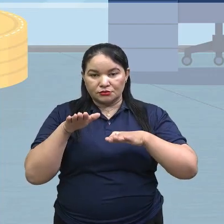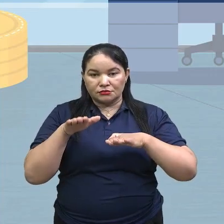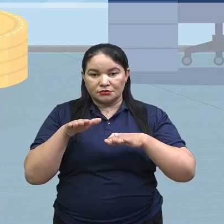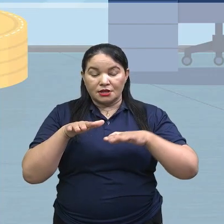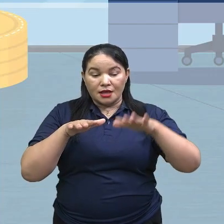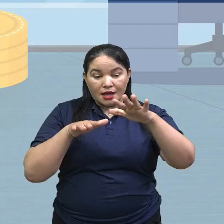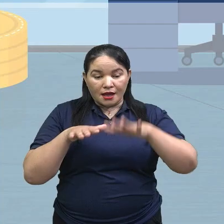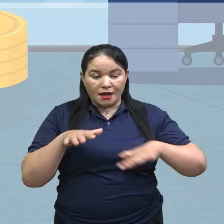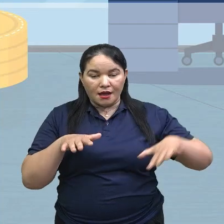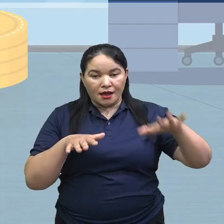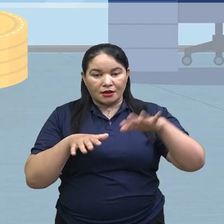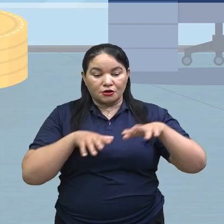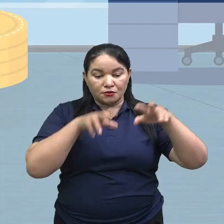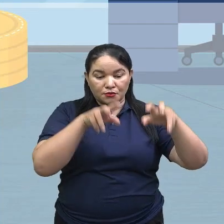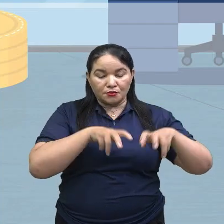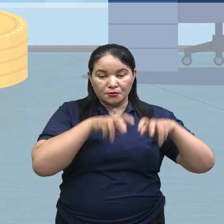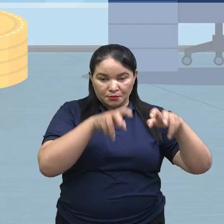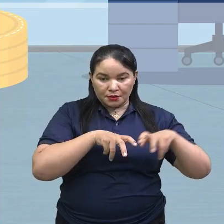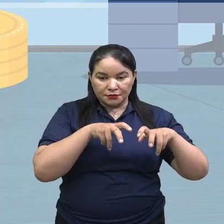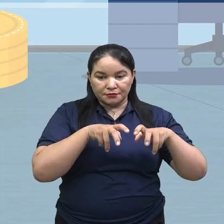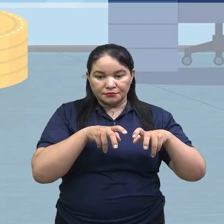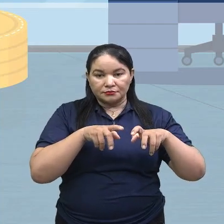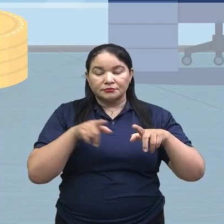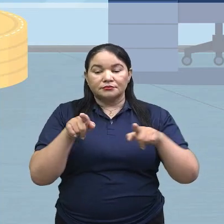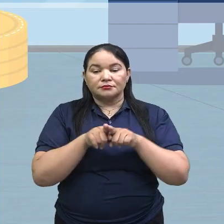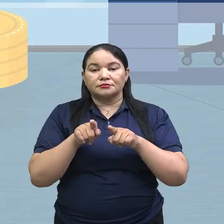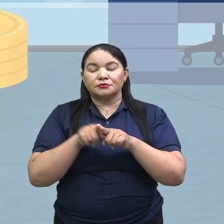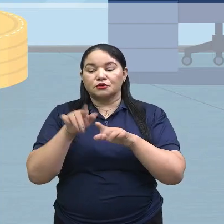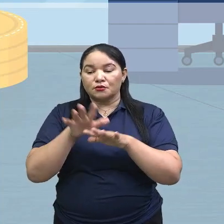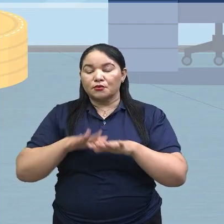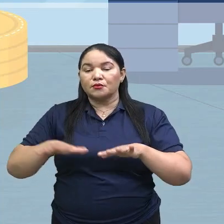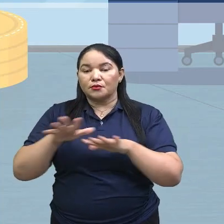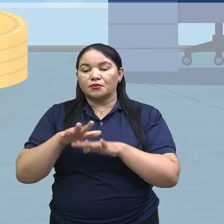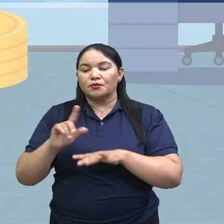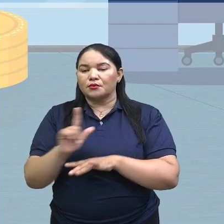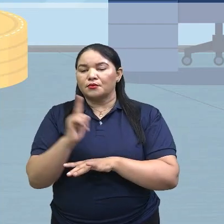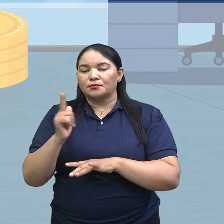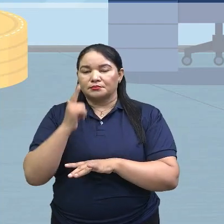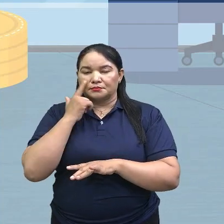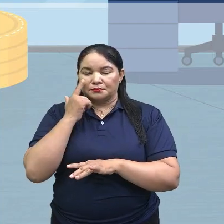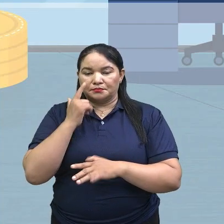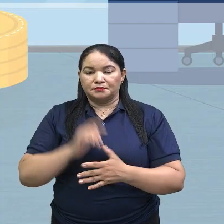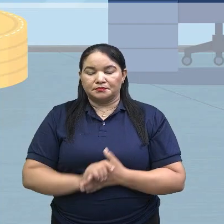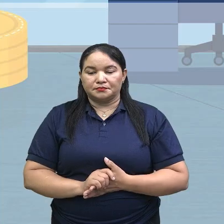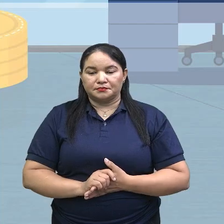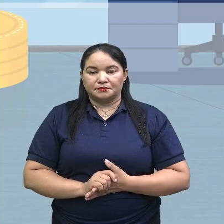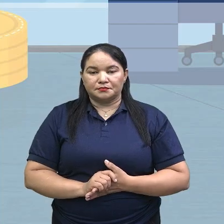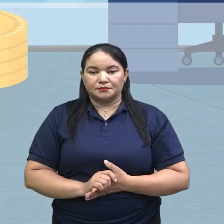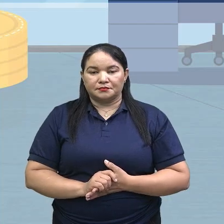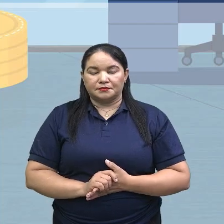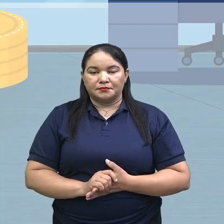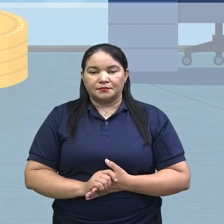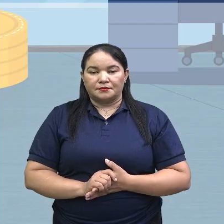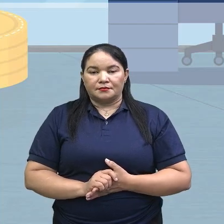e rituais, certo? Muito bem. O debate político